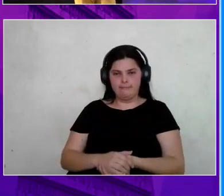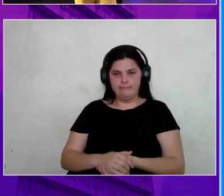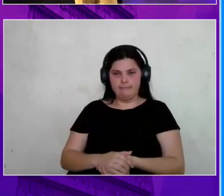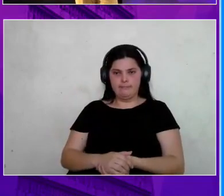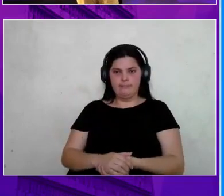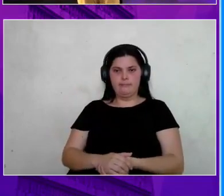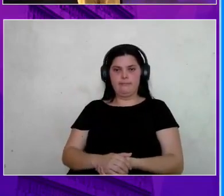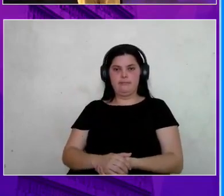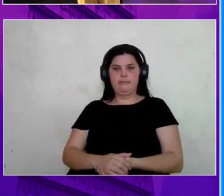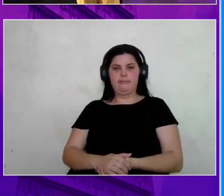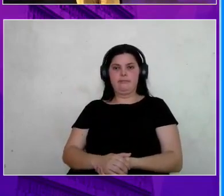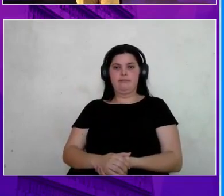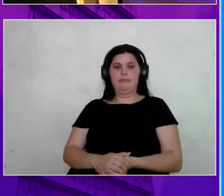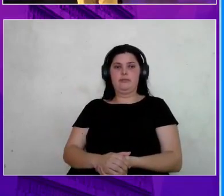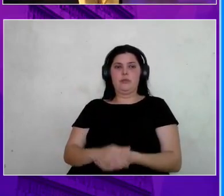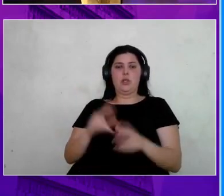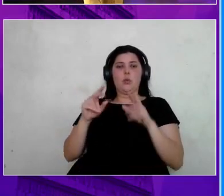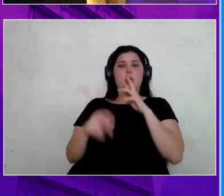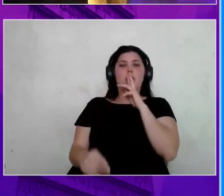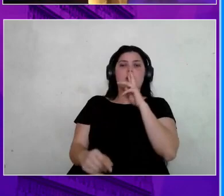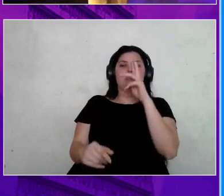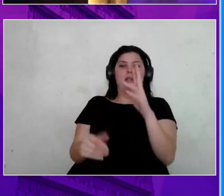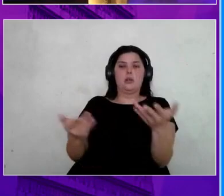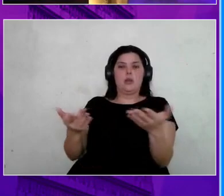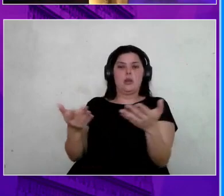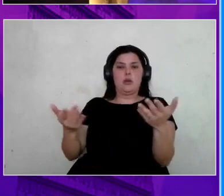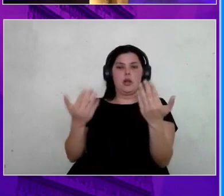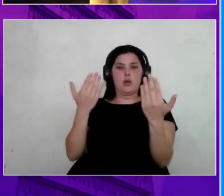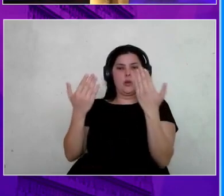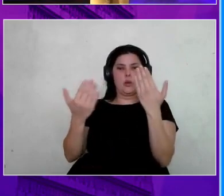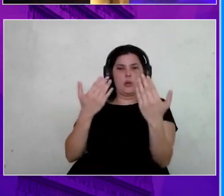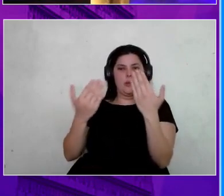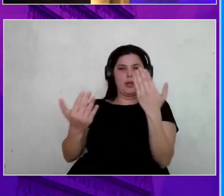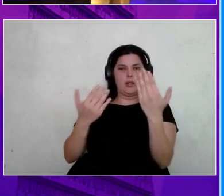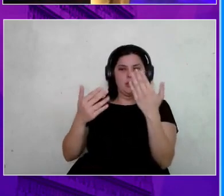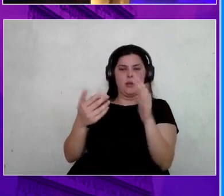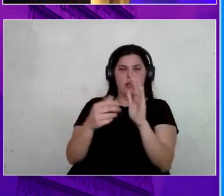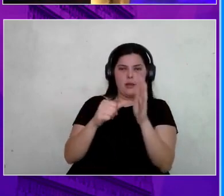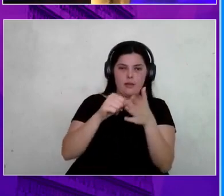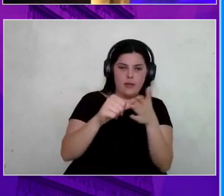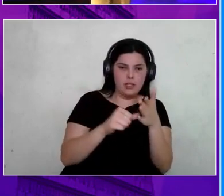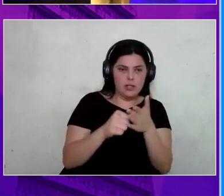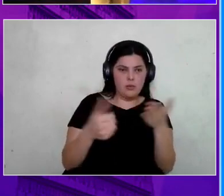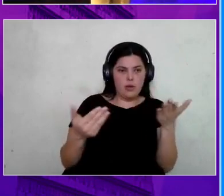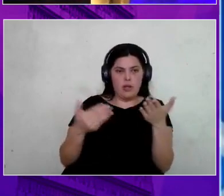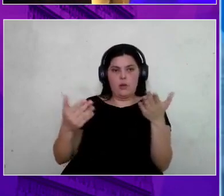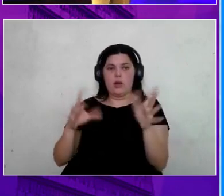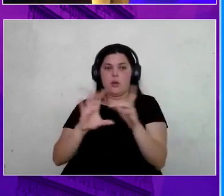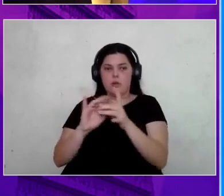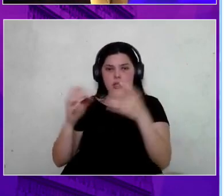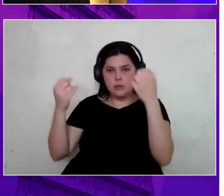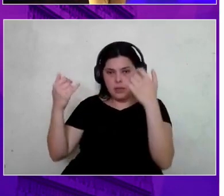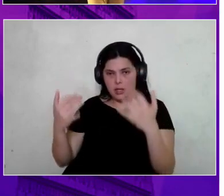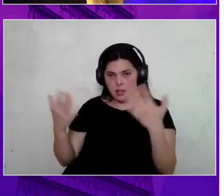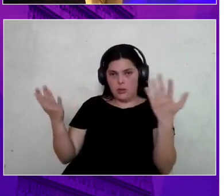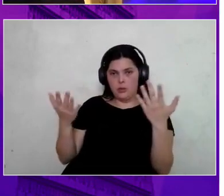E aqui um pouco do resultado, tá, pessoal? Da comparação entre as versões, agora dando todo esse contexto.